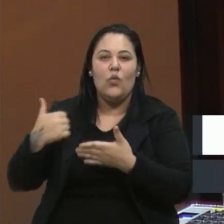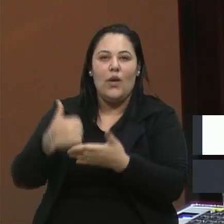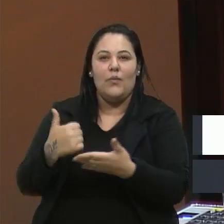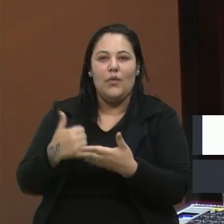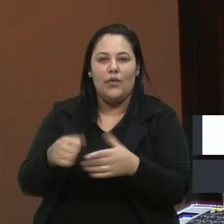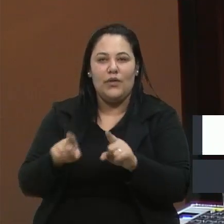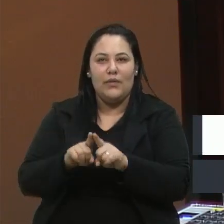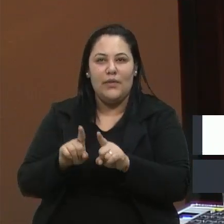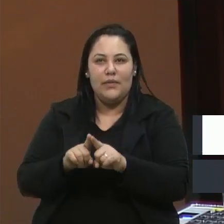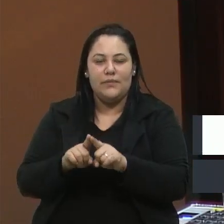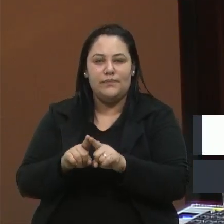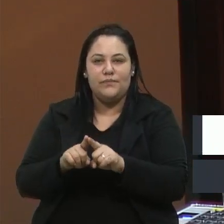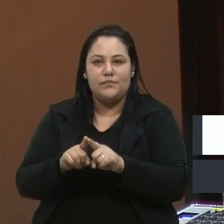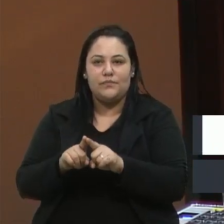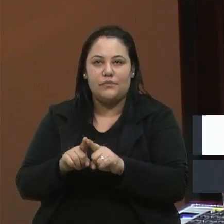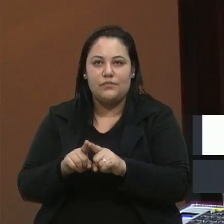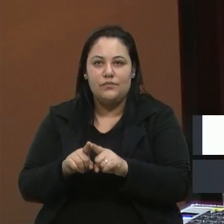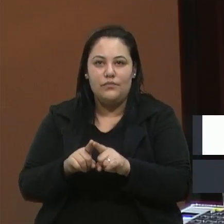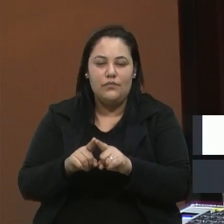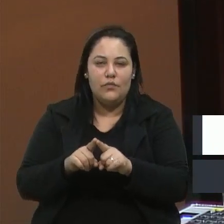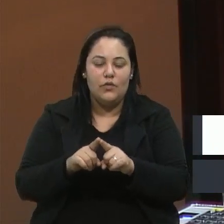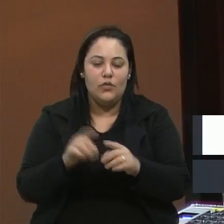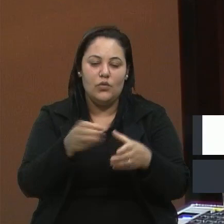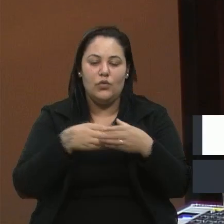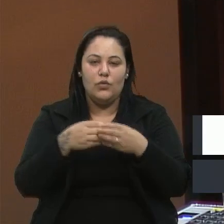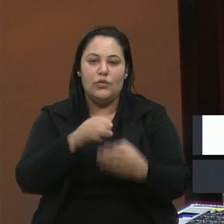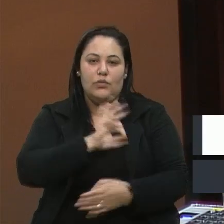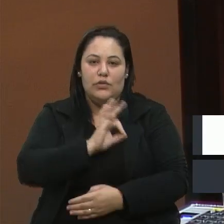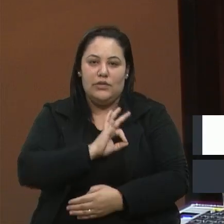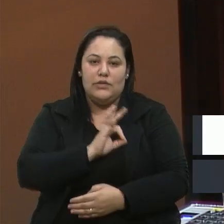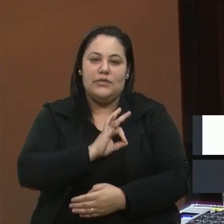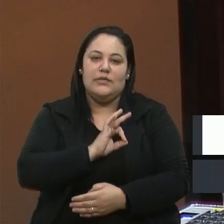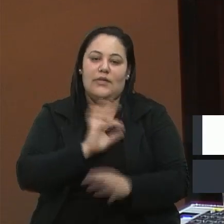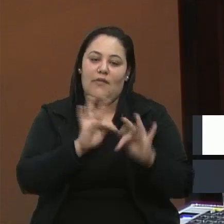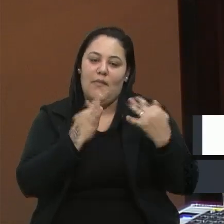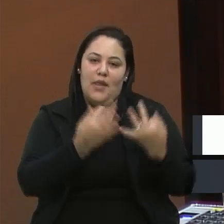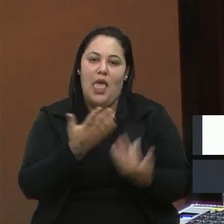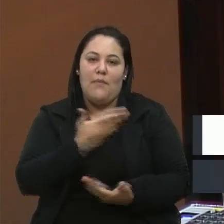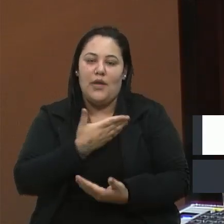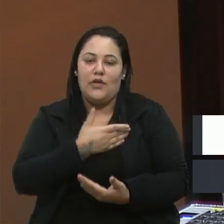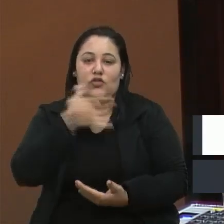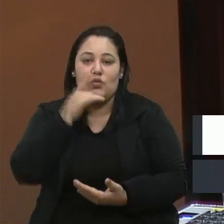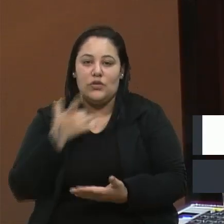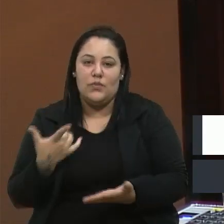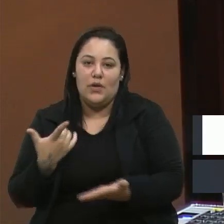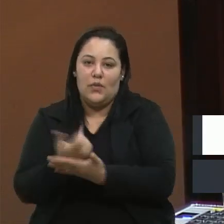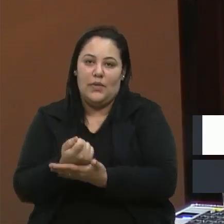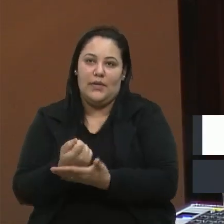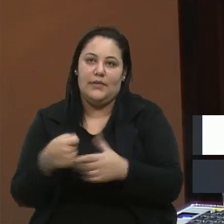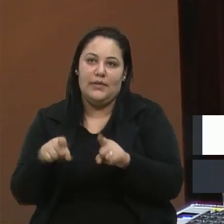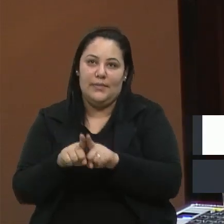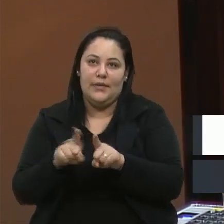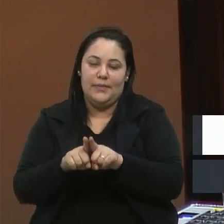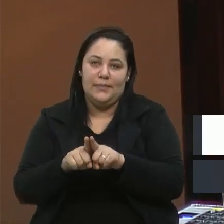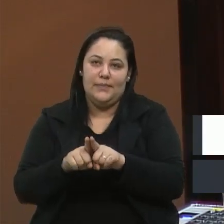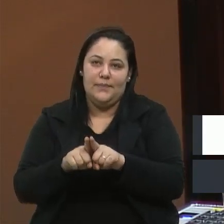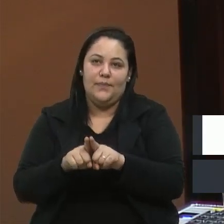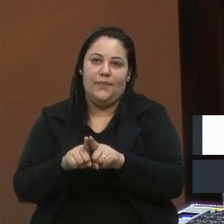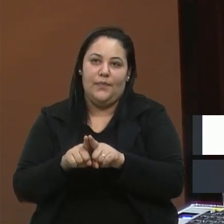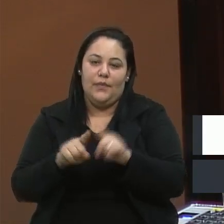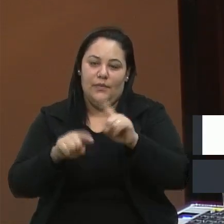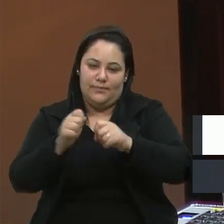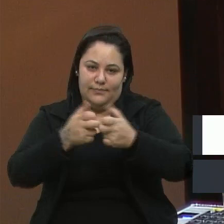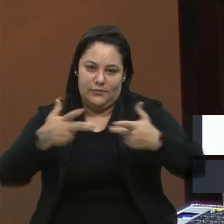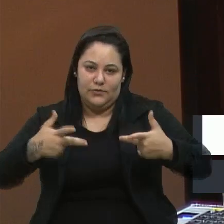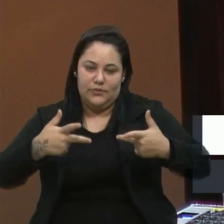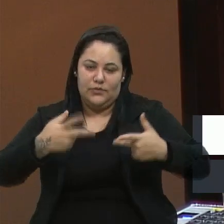efetivo do 4º BP Choque, dos familiares e amigos, conseguimos para a aquisição, para o reaparelhamento do 4º BP